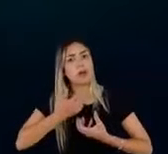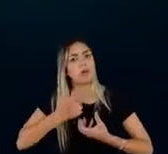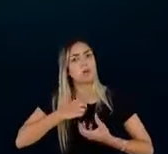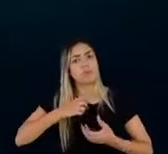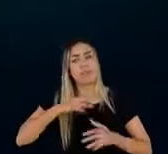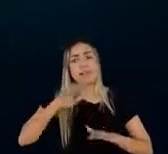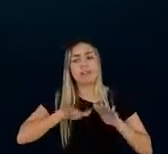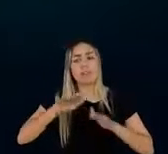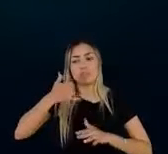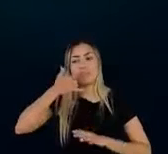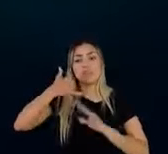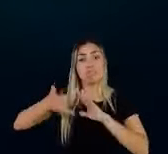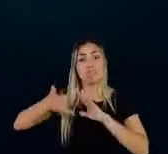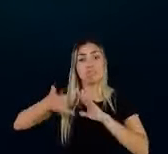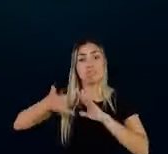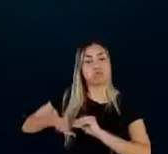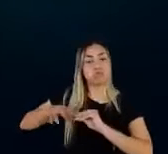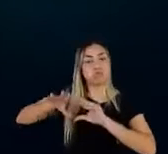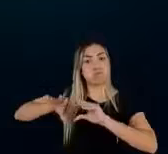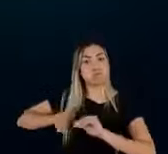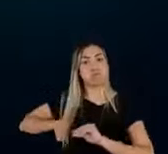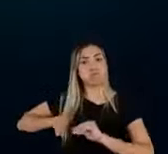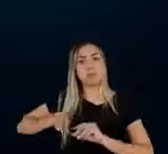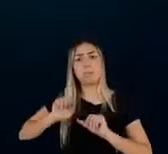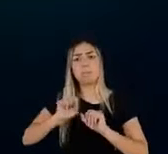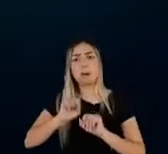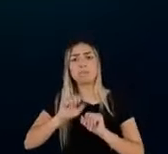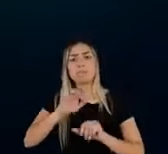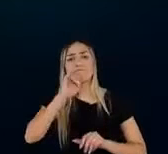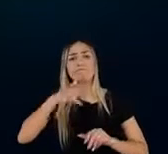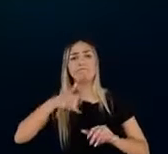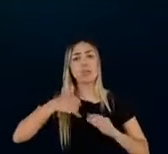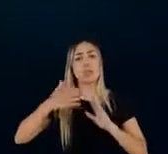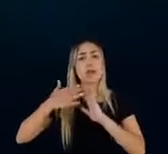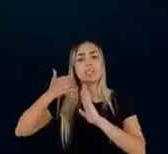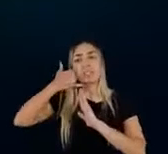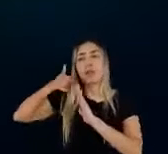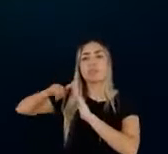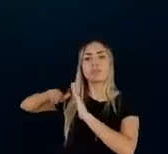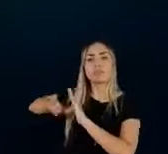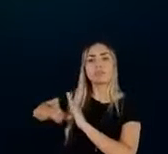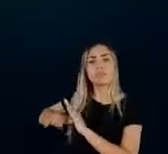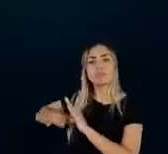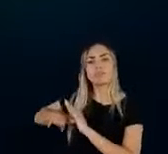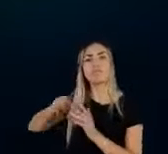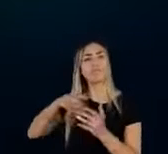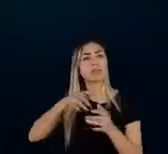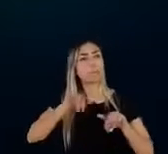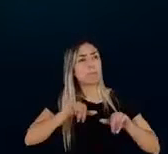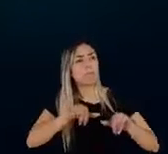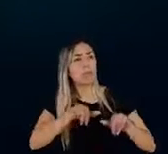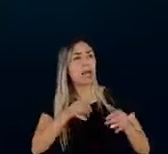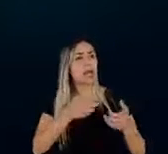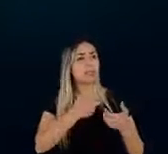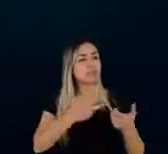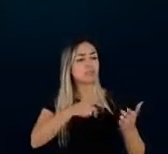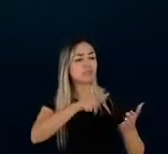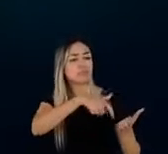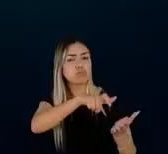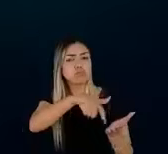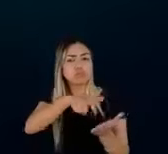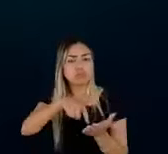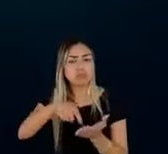offline Quando você vai no supermercado pode até deixar o celular em casa quando você faz compras numa farmácia nos supermercados também